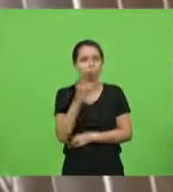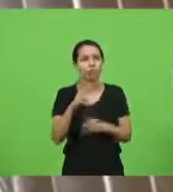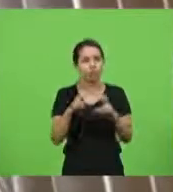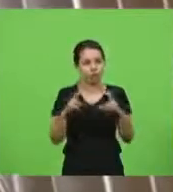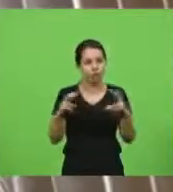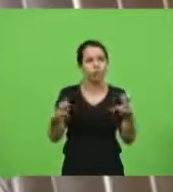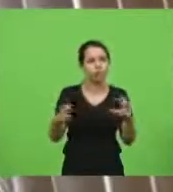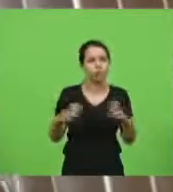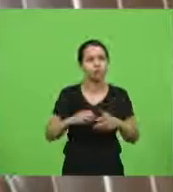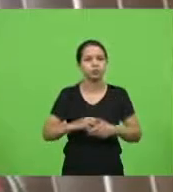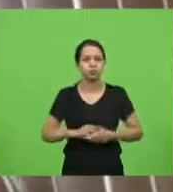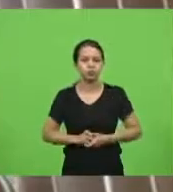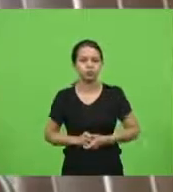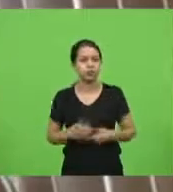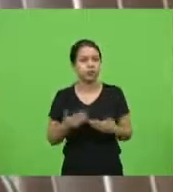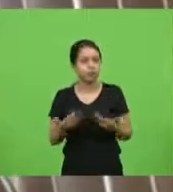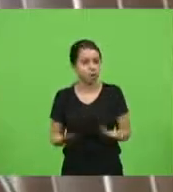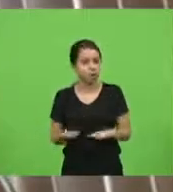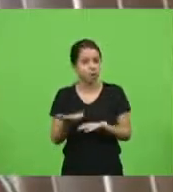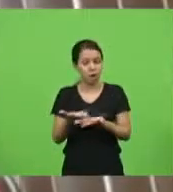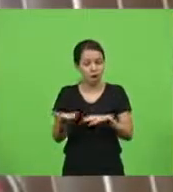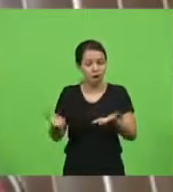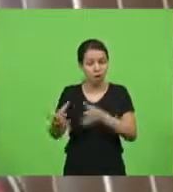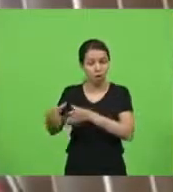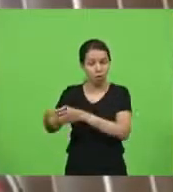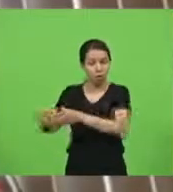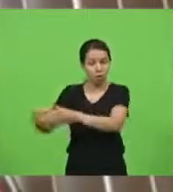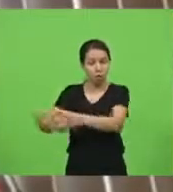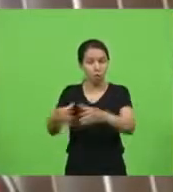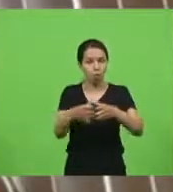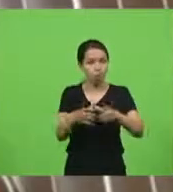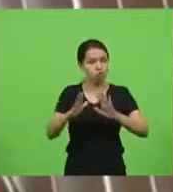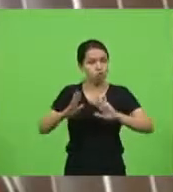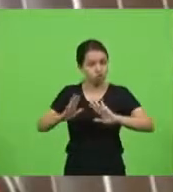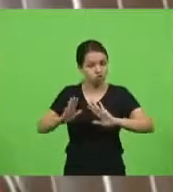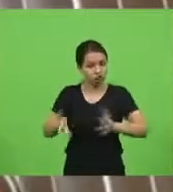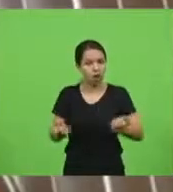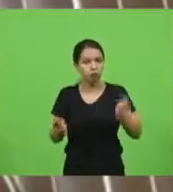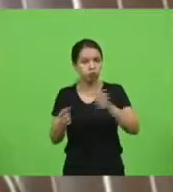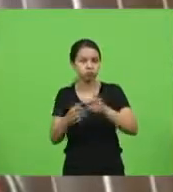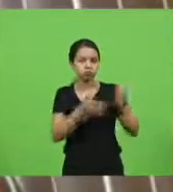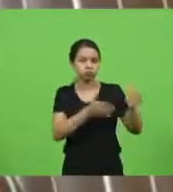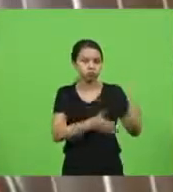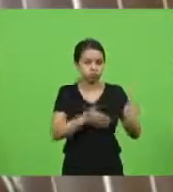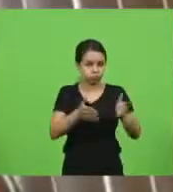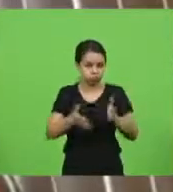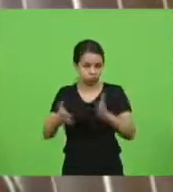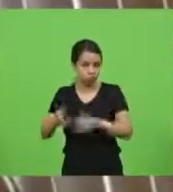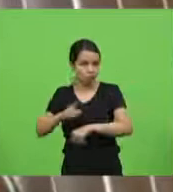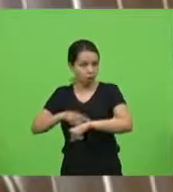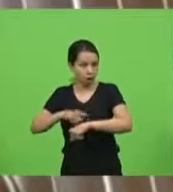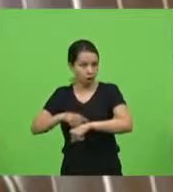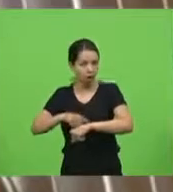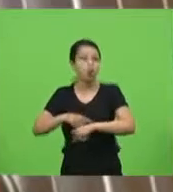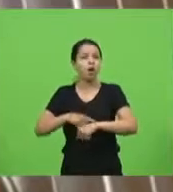de Florianópolis. Né? Então, esses batalhões já estão aplicando essa escala e todos os outros batalhões, a partir de maio, aplicarão também